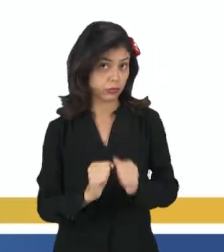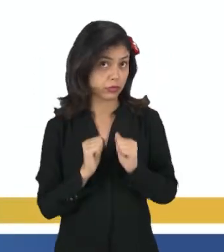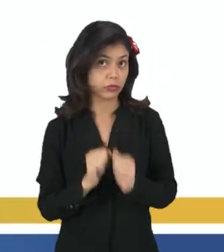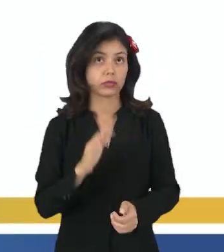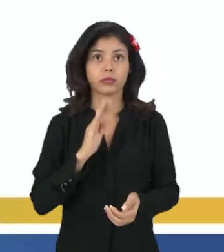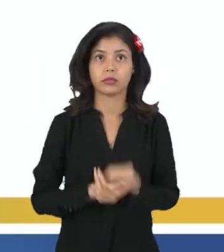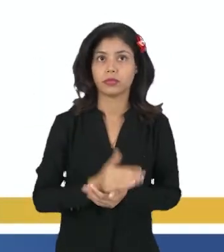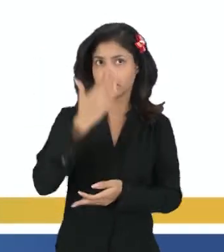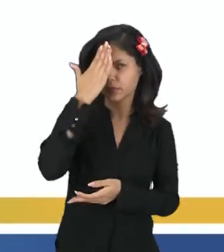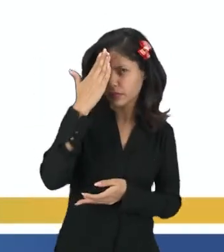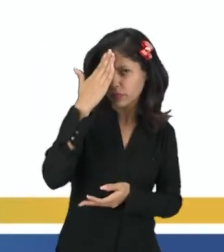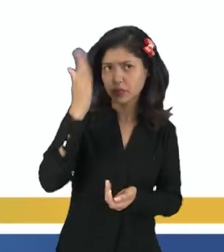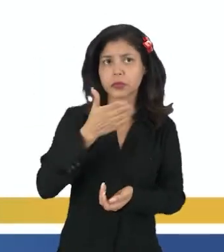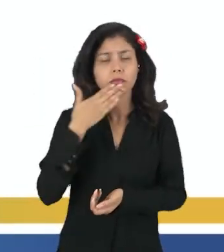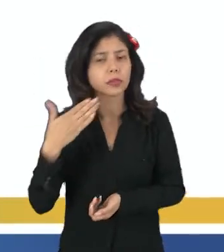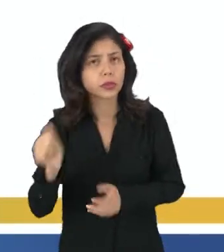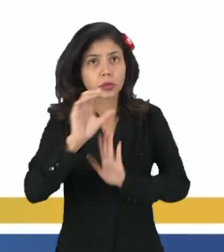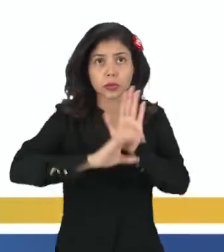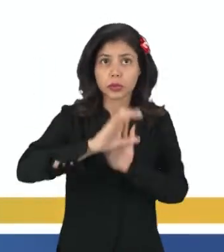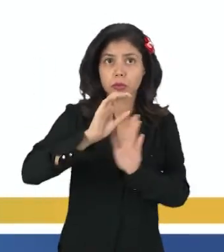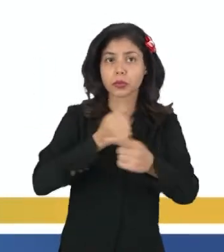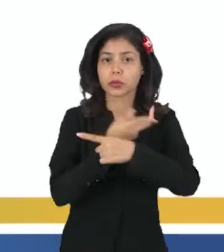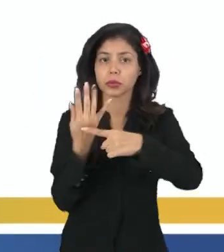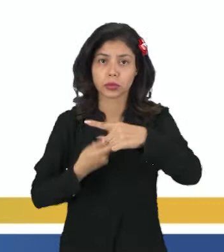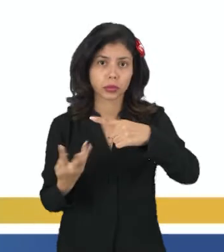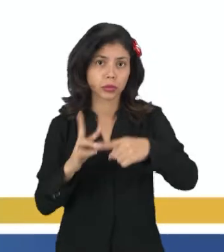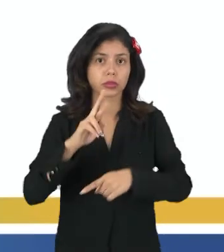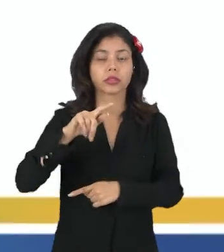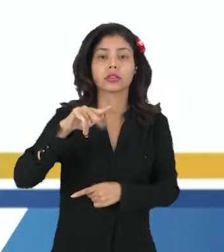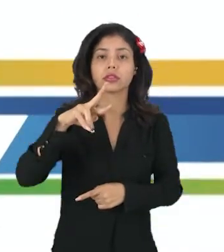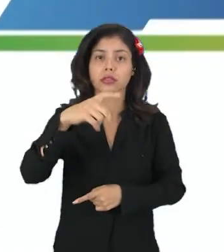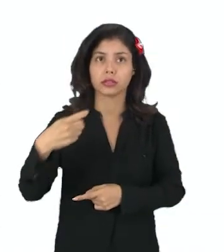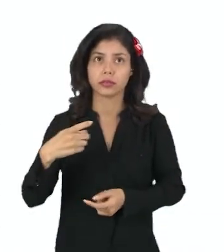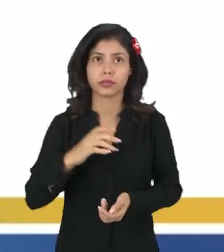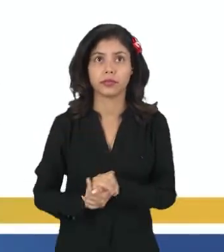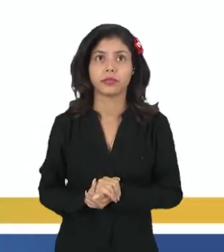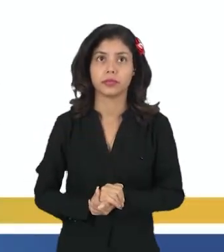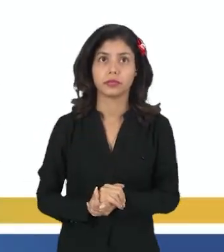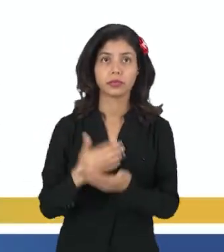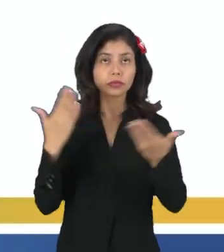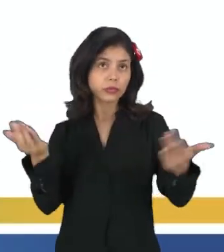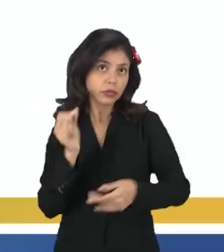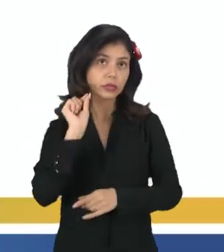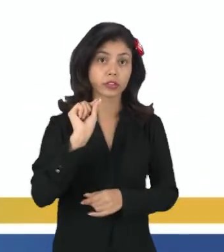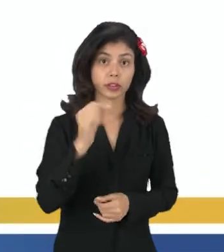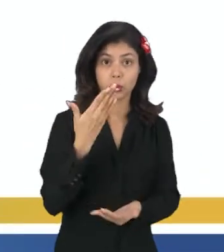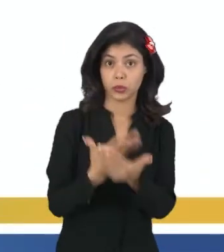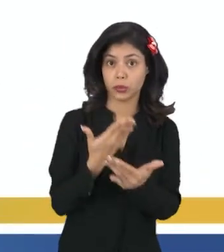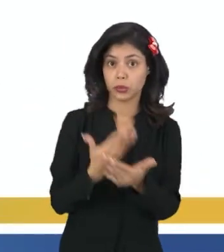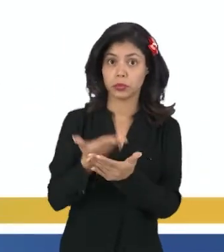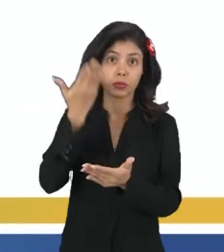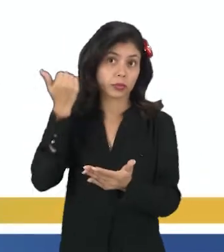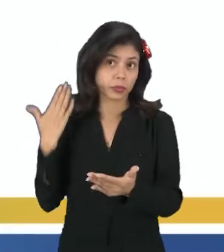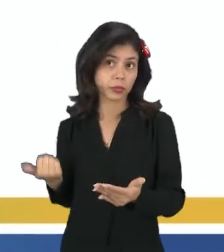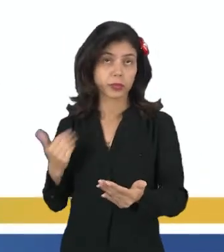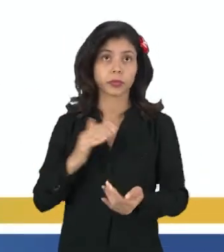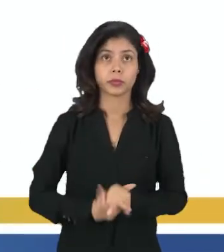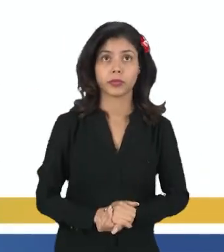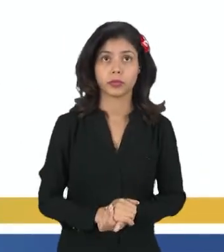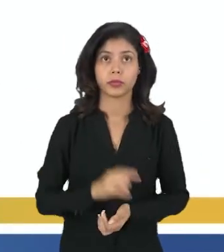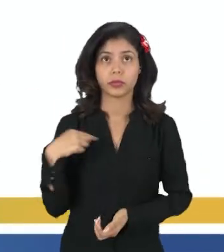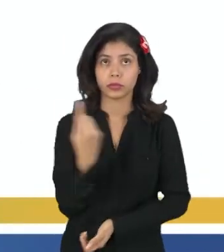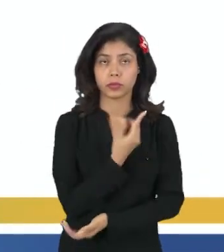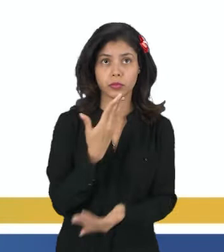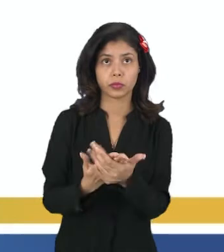nós podemos né compreender melhor os conceitos de fração geratriz né nem que nós temos na aula passada né